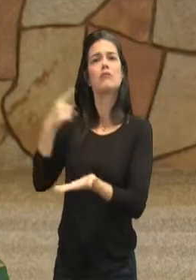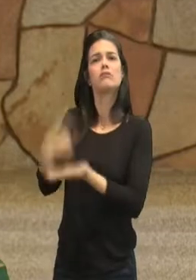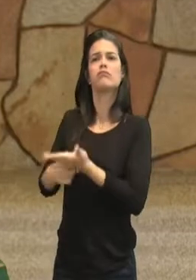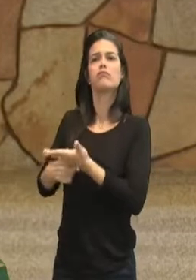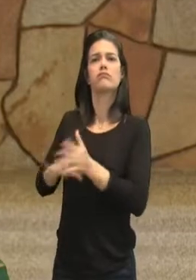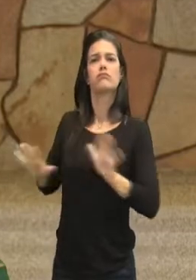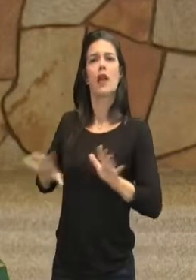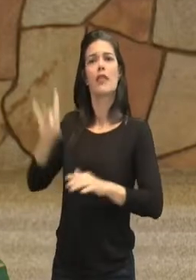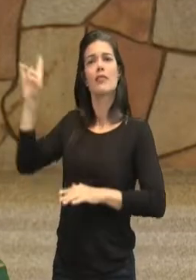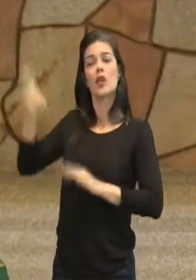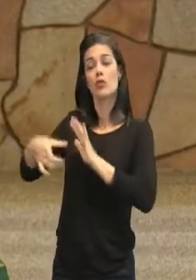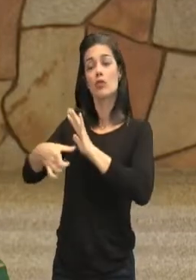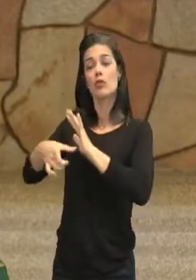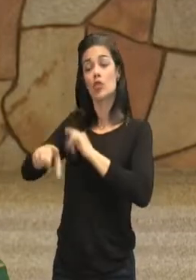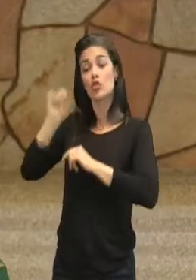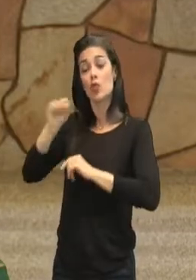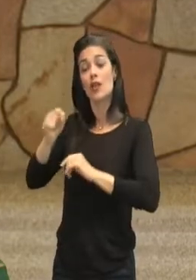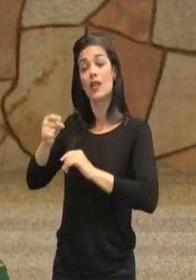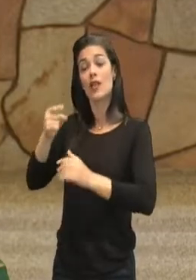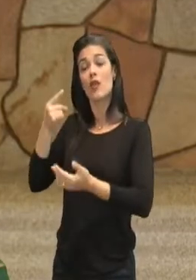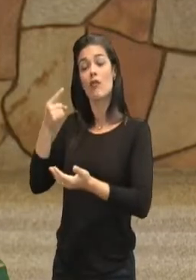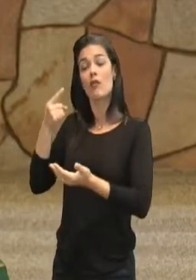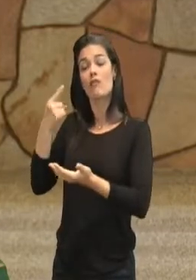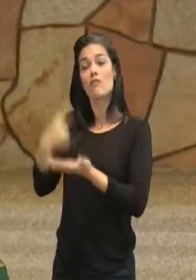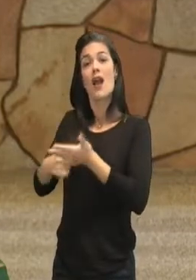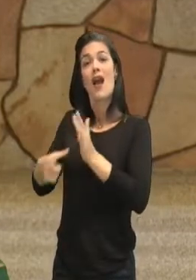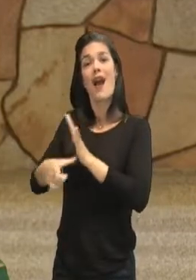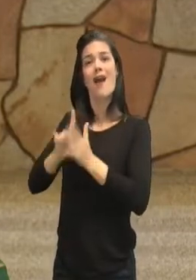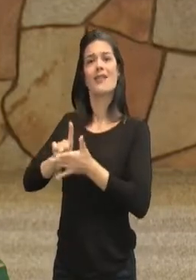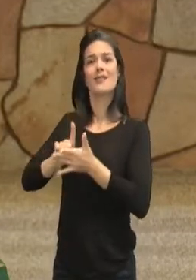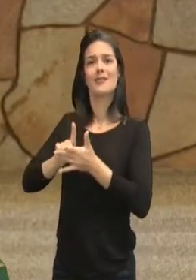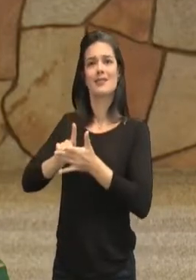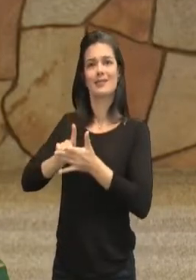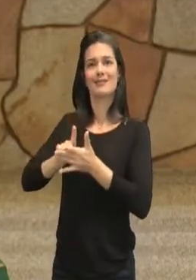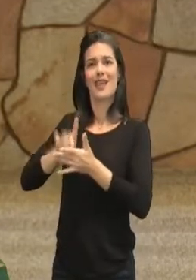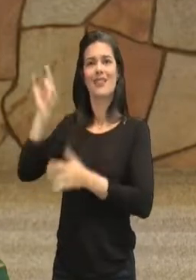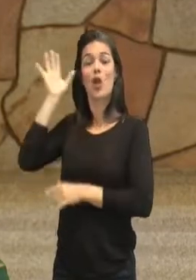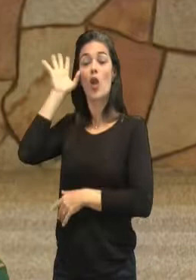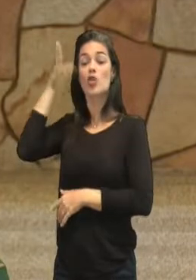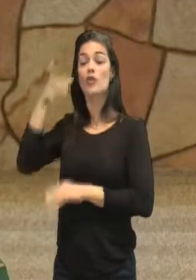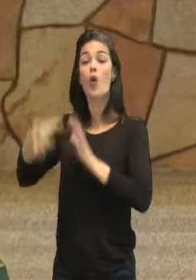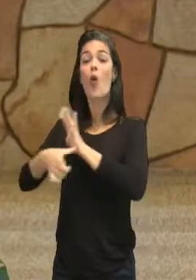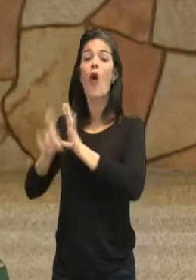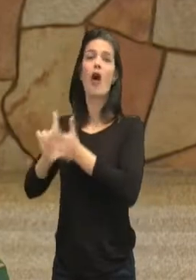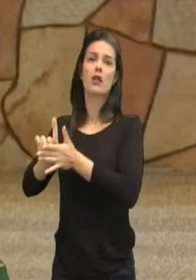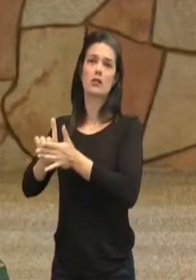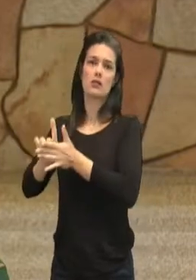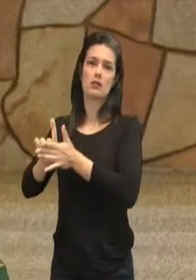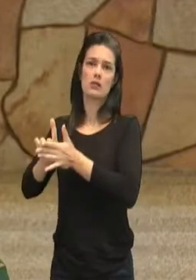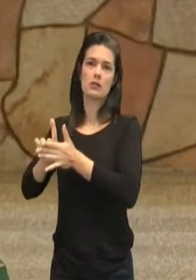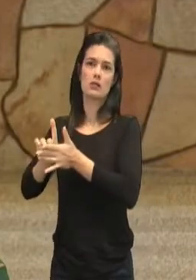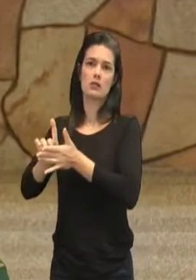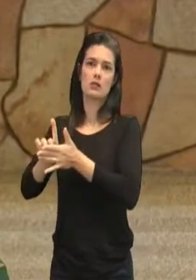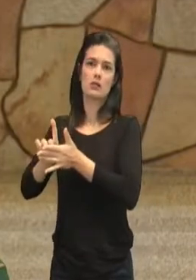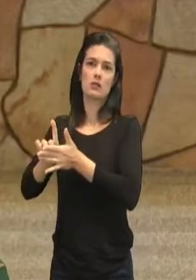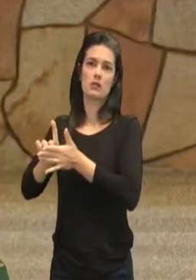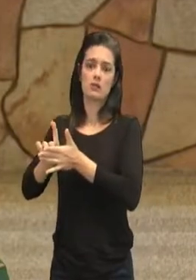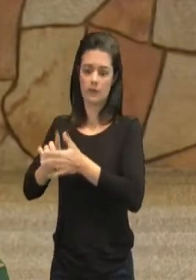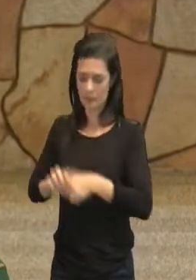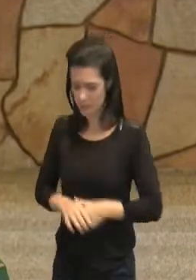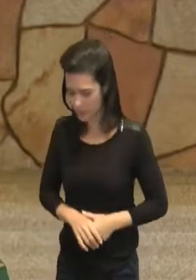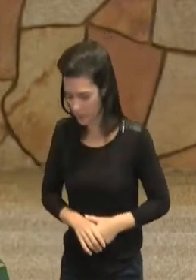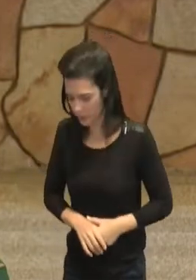Determinar antes, ou seja, pré-determinar. Decidir de antemão e não por